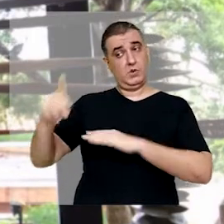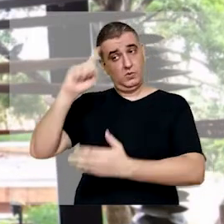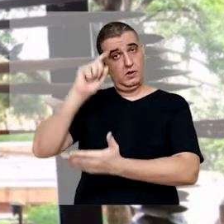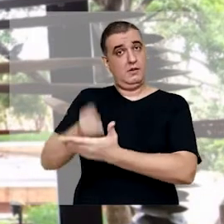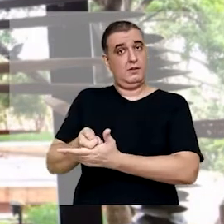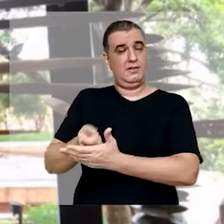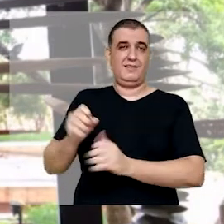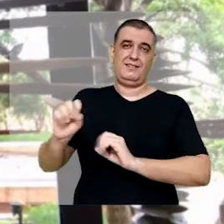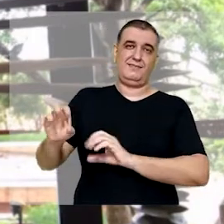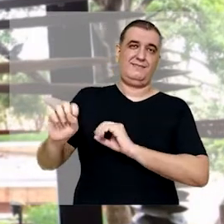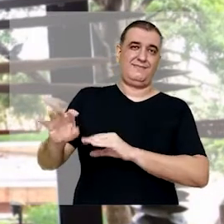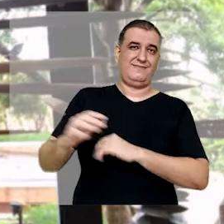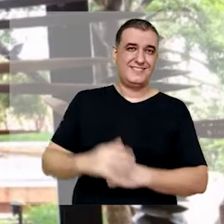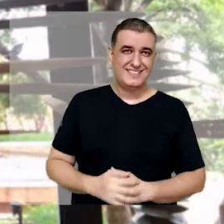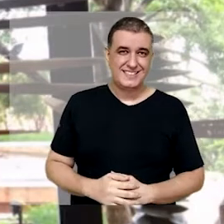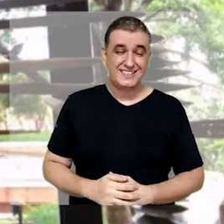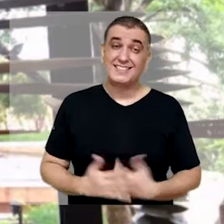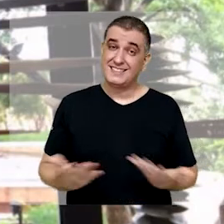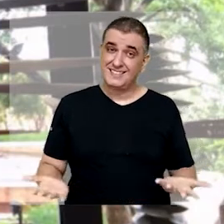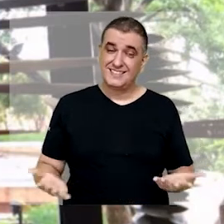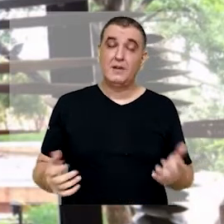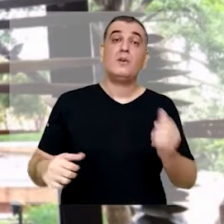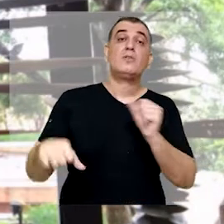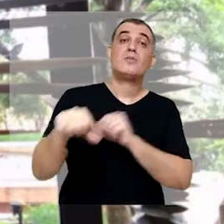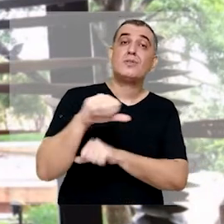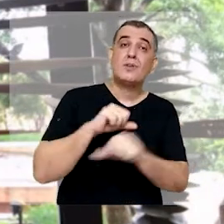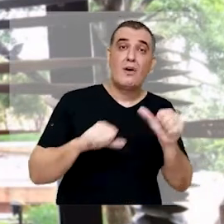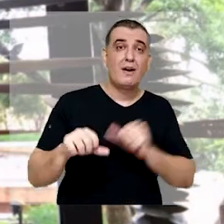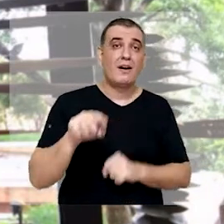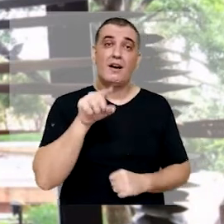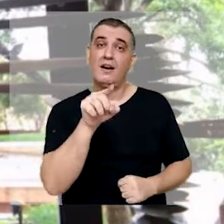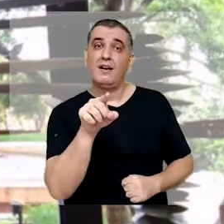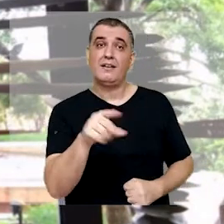importante. Liberdade na escolha dentro do possível,